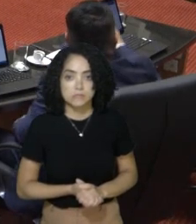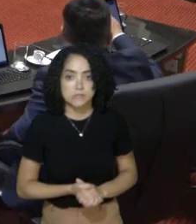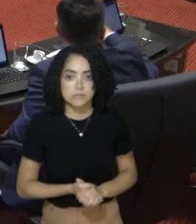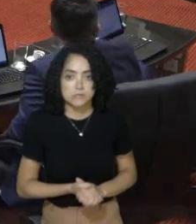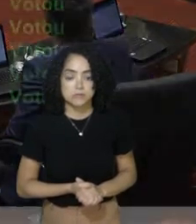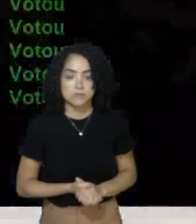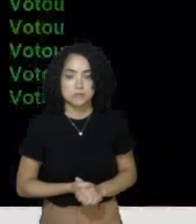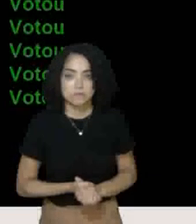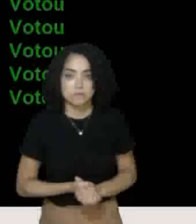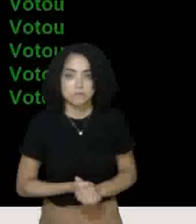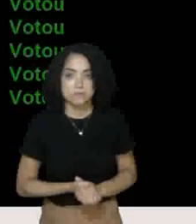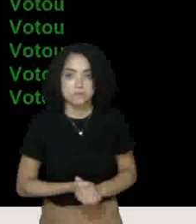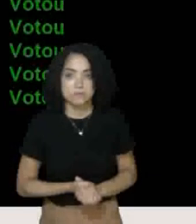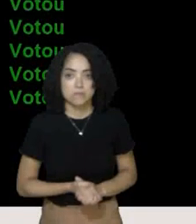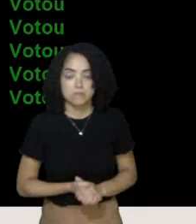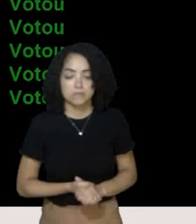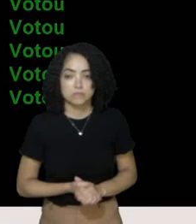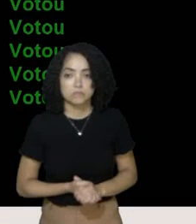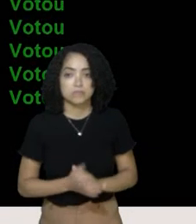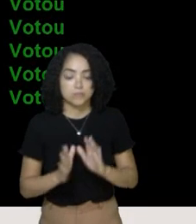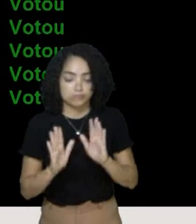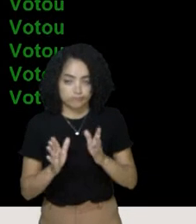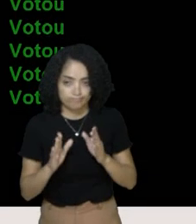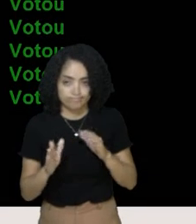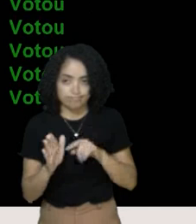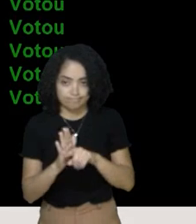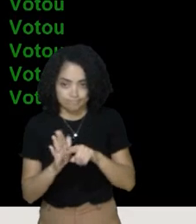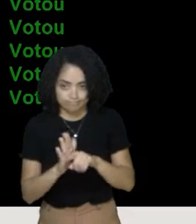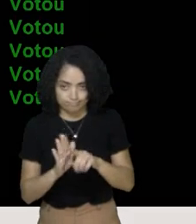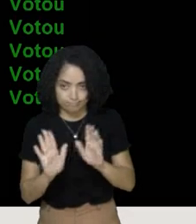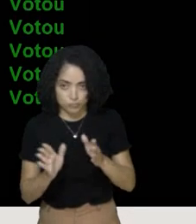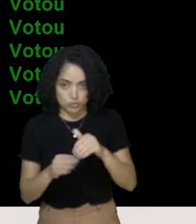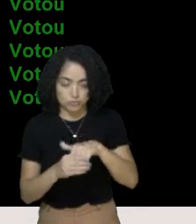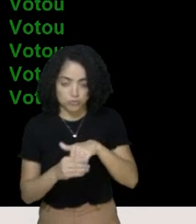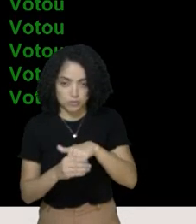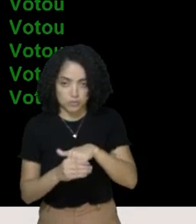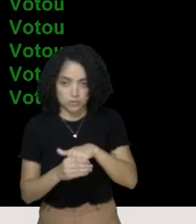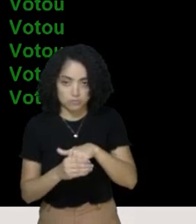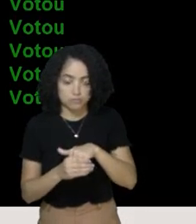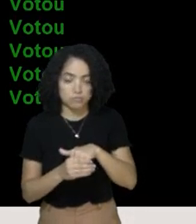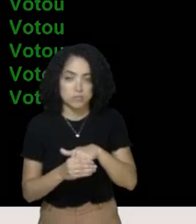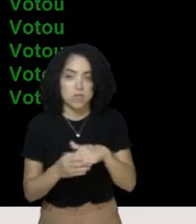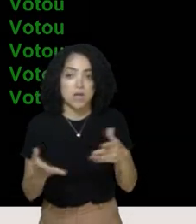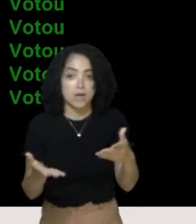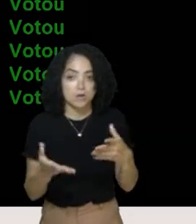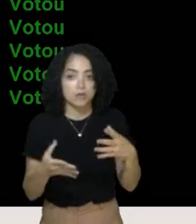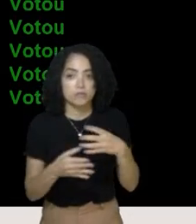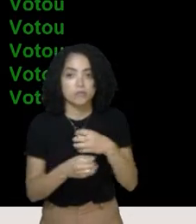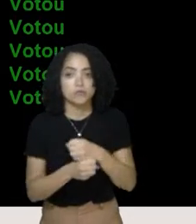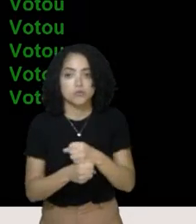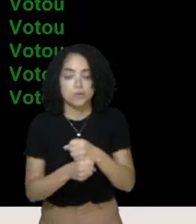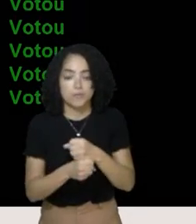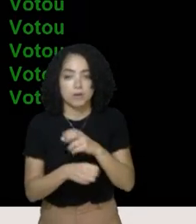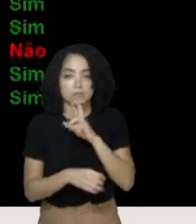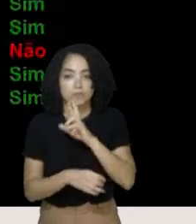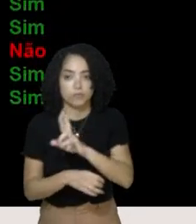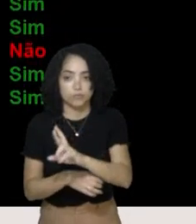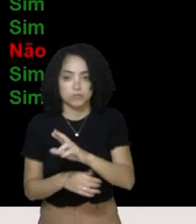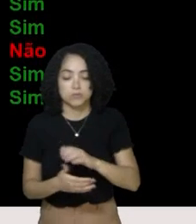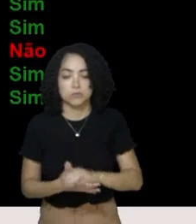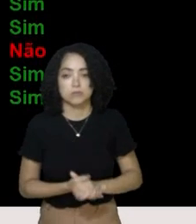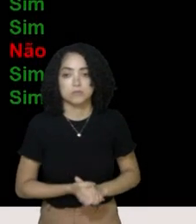Senhores deputados, todos os deputados exerceram seu direito de voto. Podemos colher o resultado. Votaram,